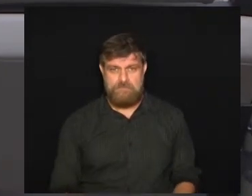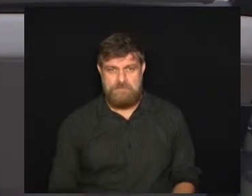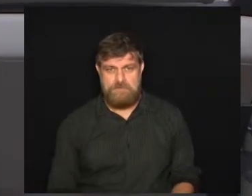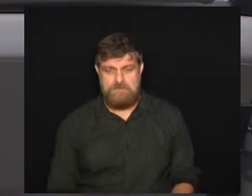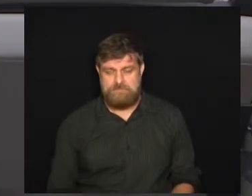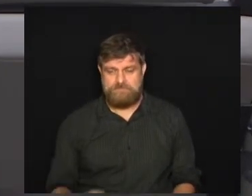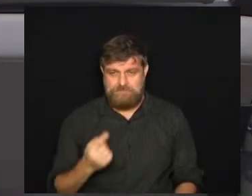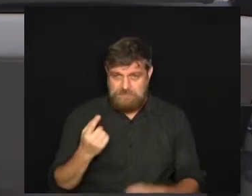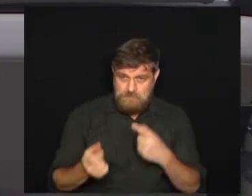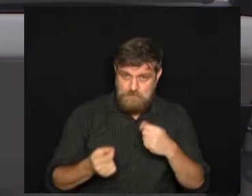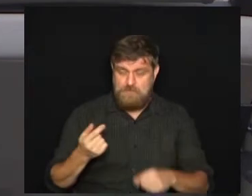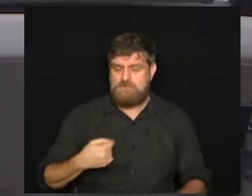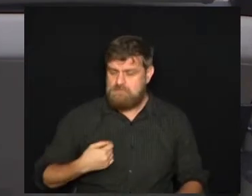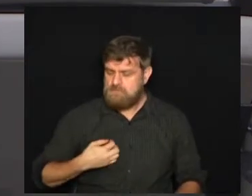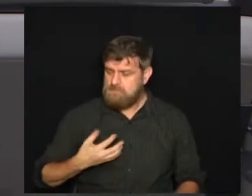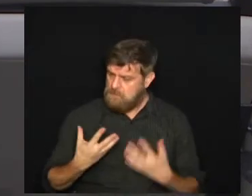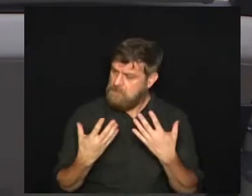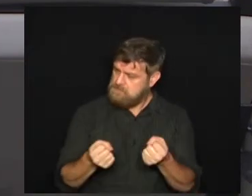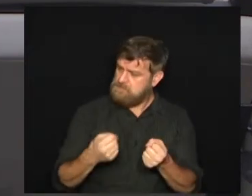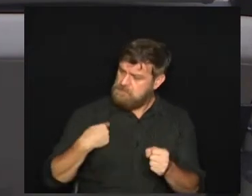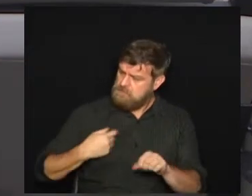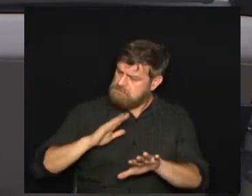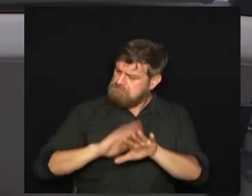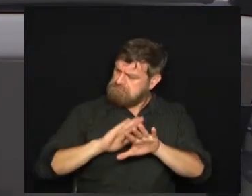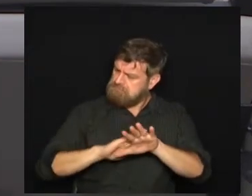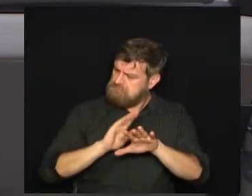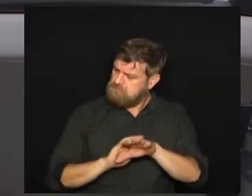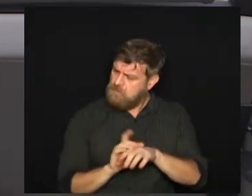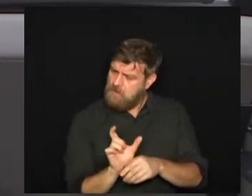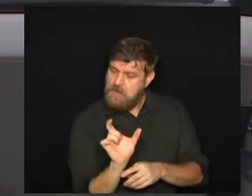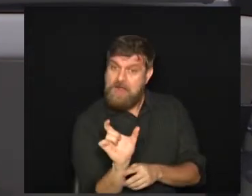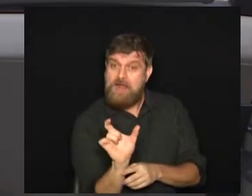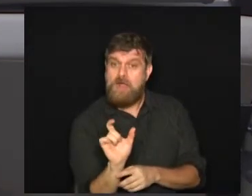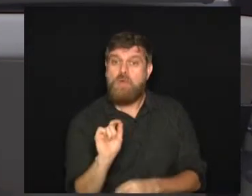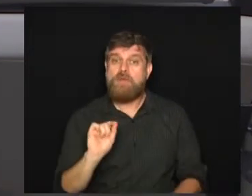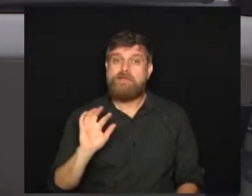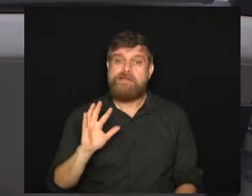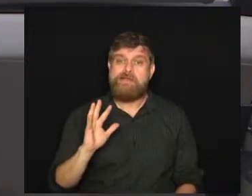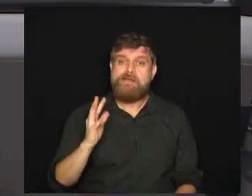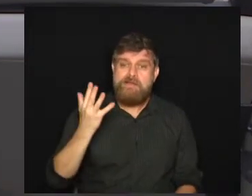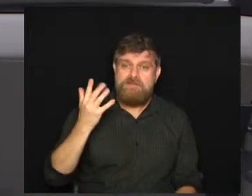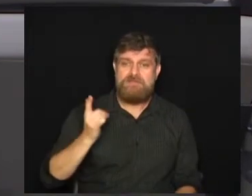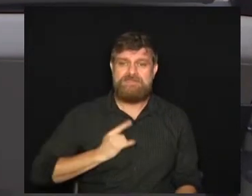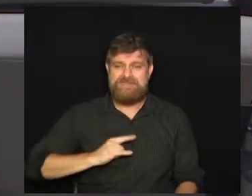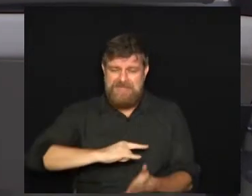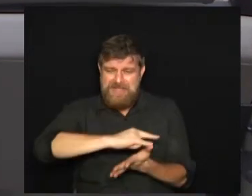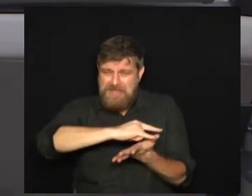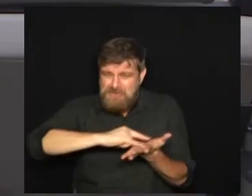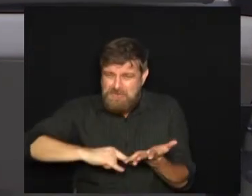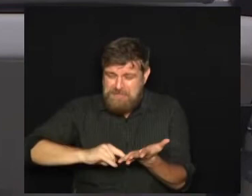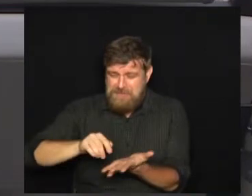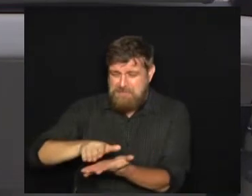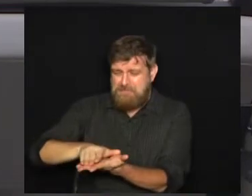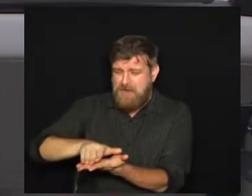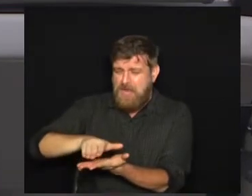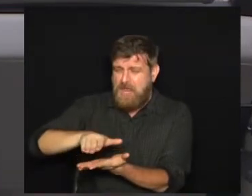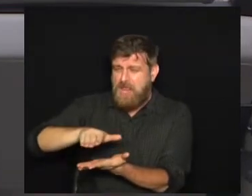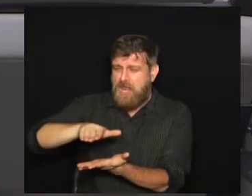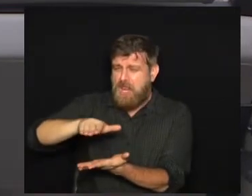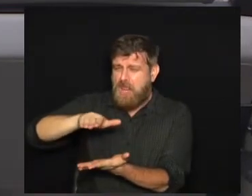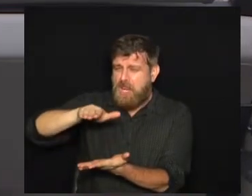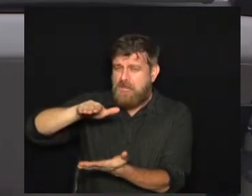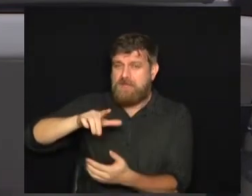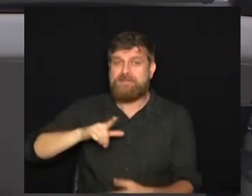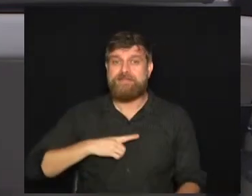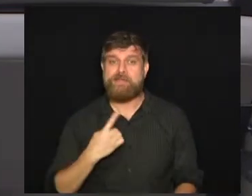nos propusemos a fazê-lo. Ocorre que, dentre todos os documentos exigidos,